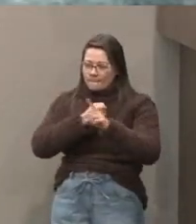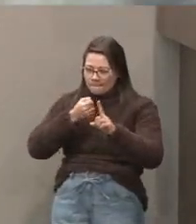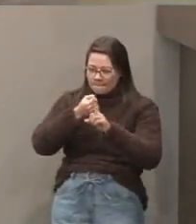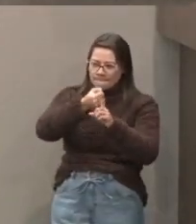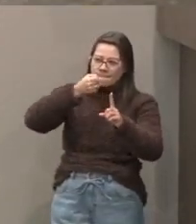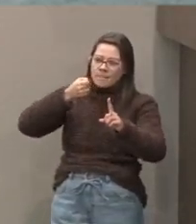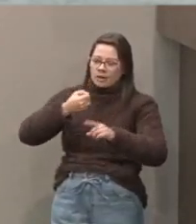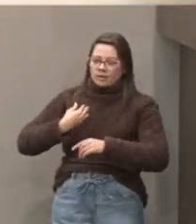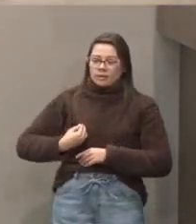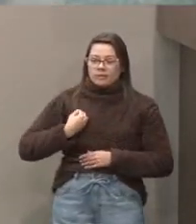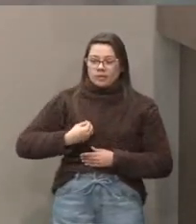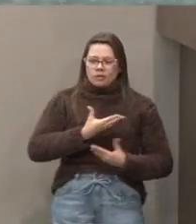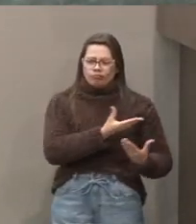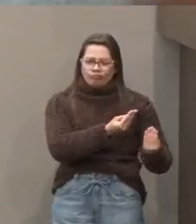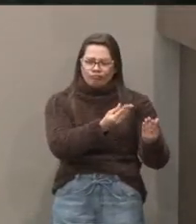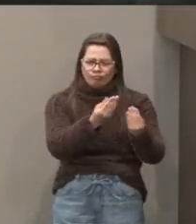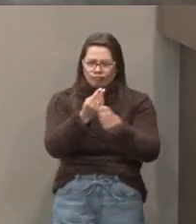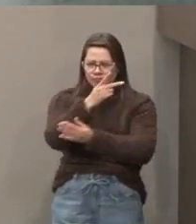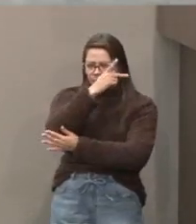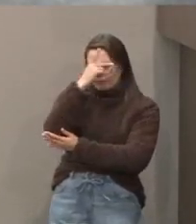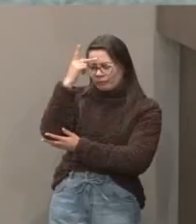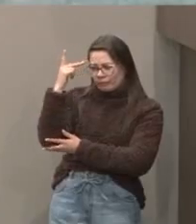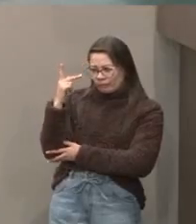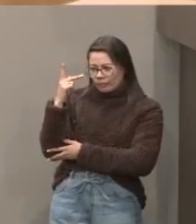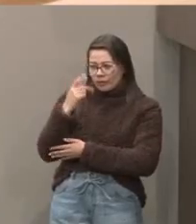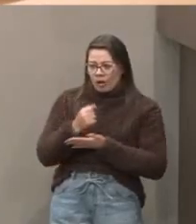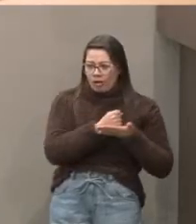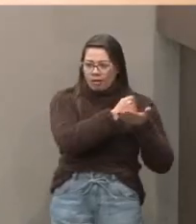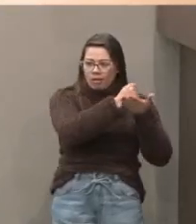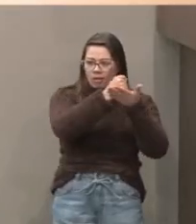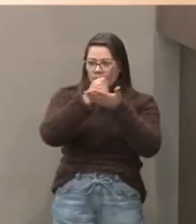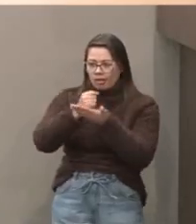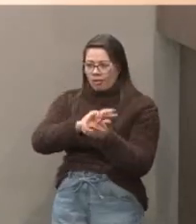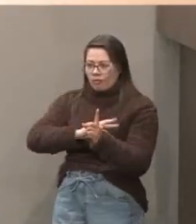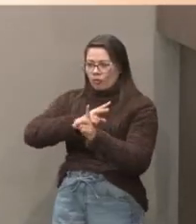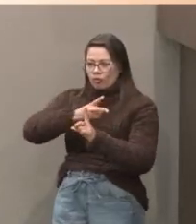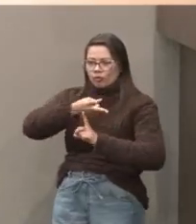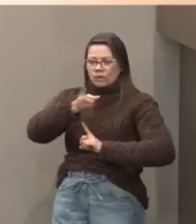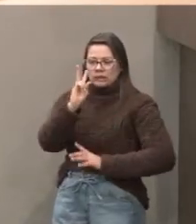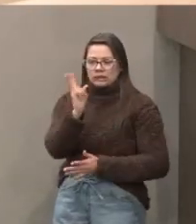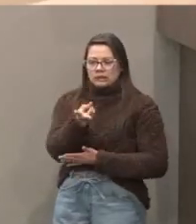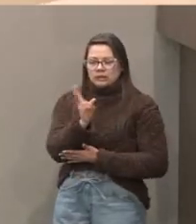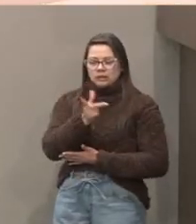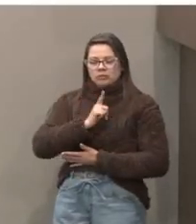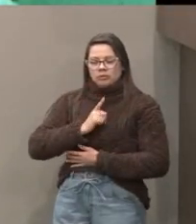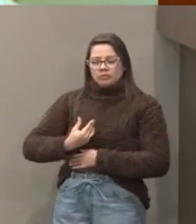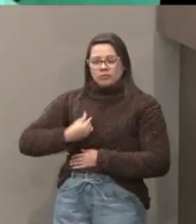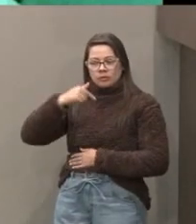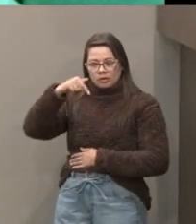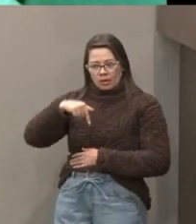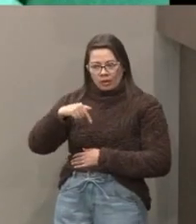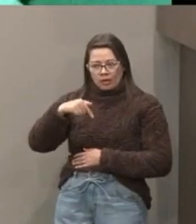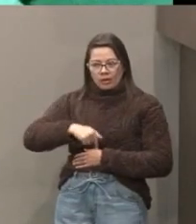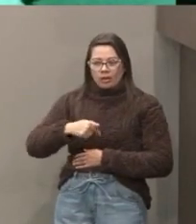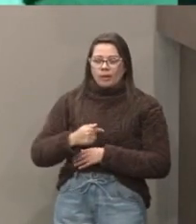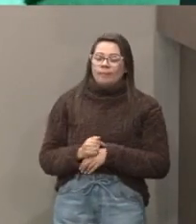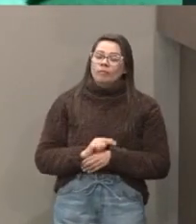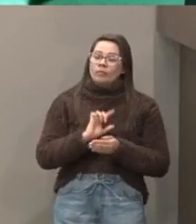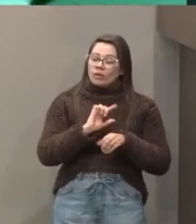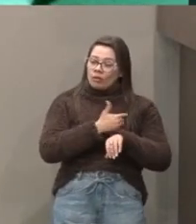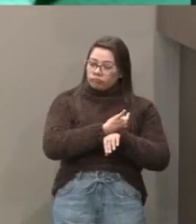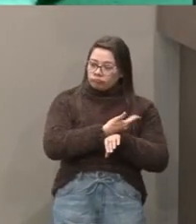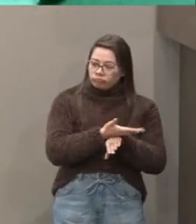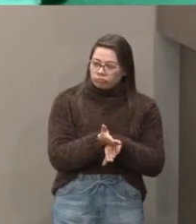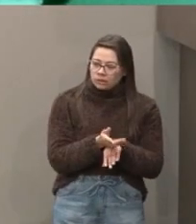a vida de milhares de pessoas e levam adiante a inovação que sempre existiu por aqui. Poucos anos mais